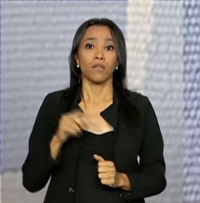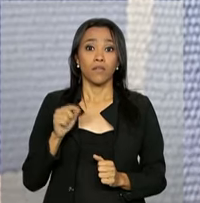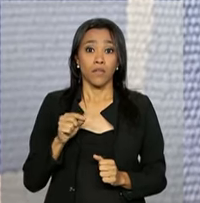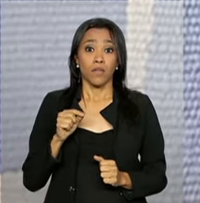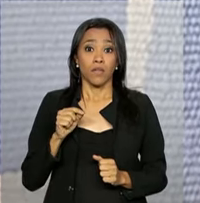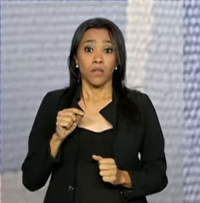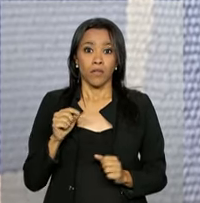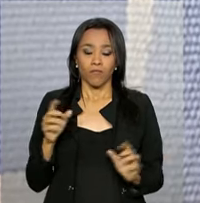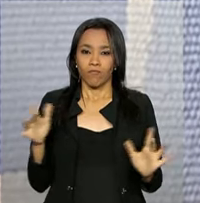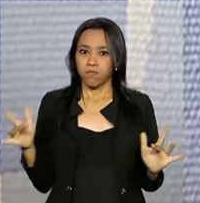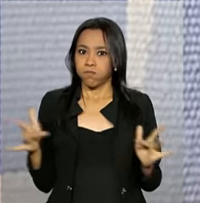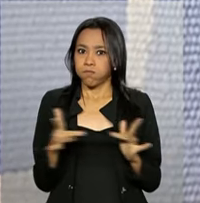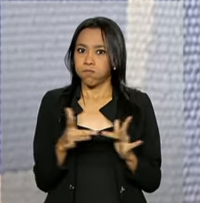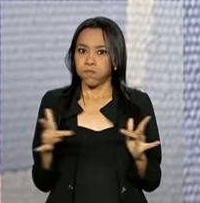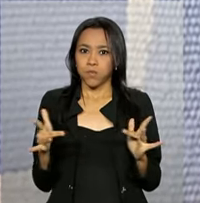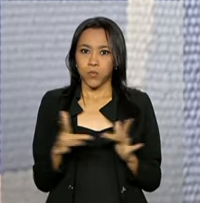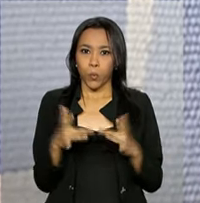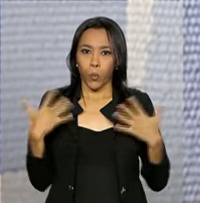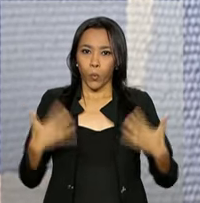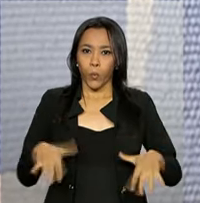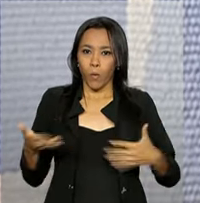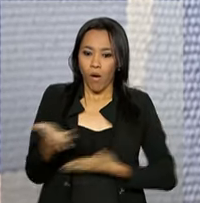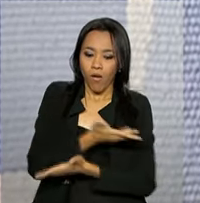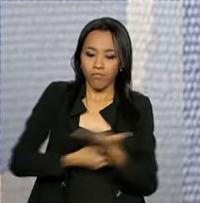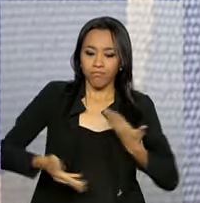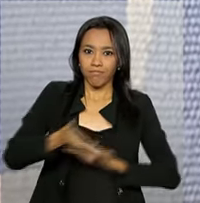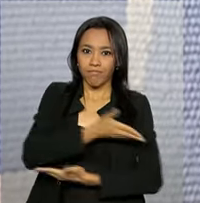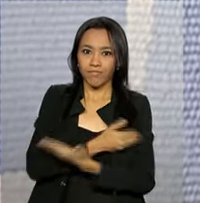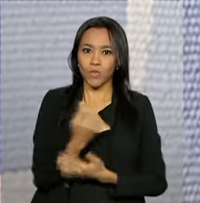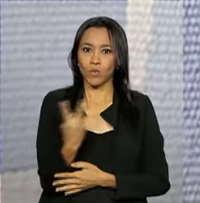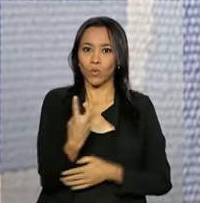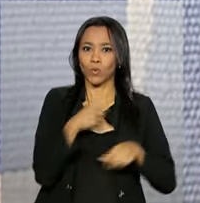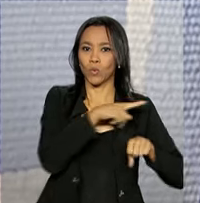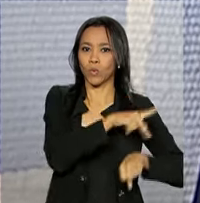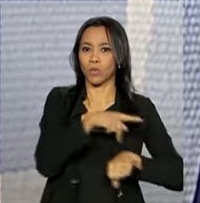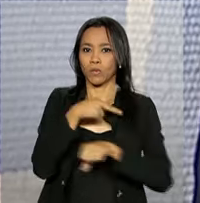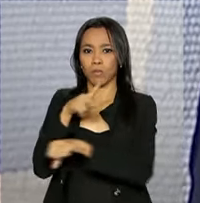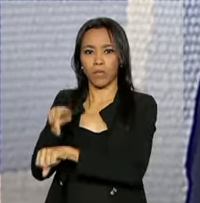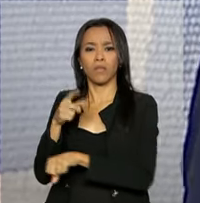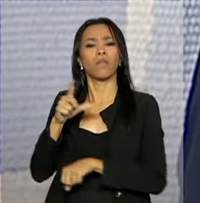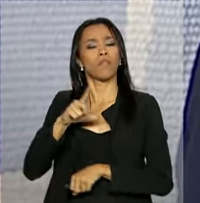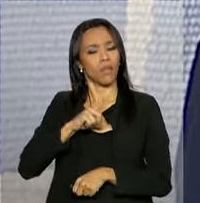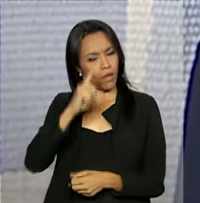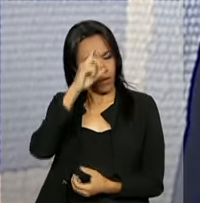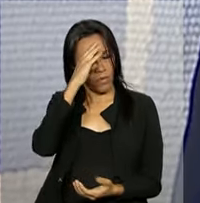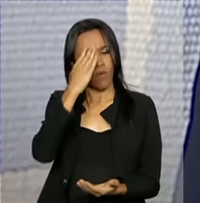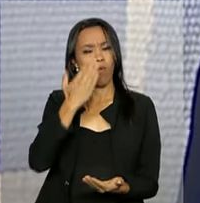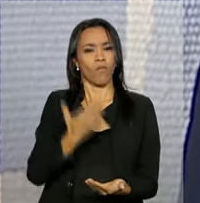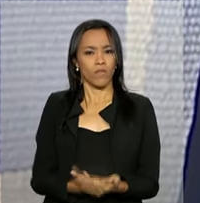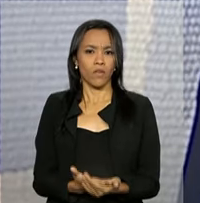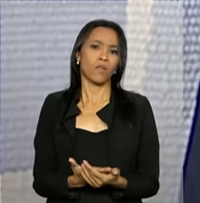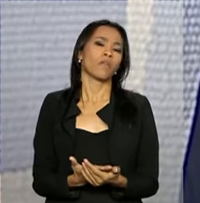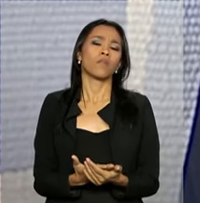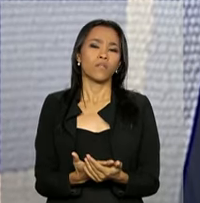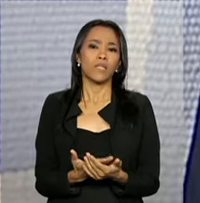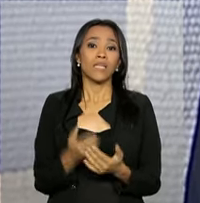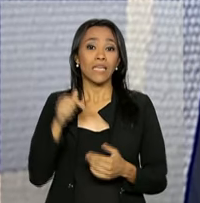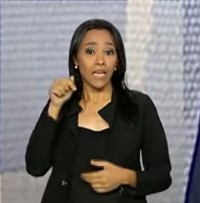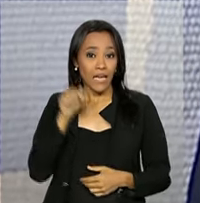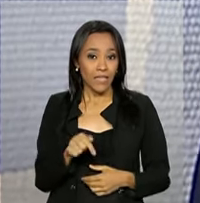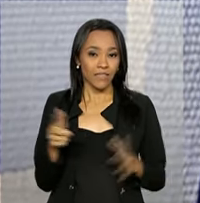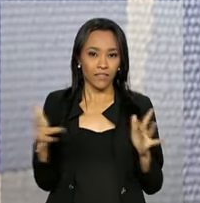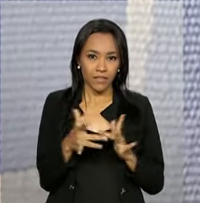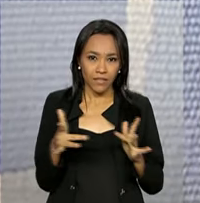desenvolveu um laço duradouro entre as duas nações. Eu tenho a confiança de que esta